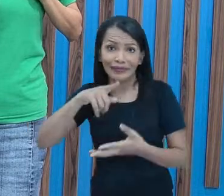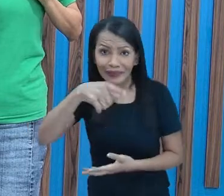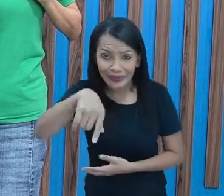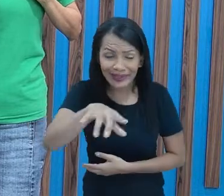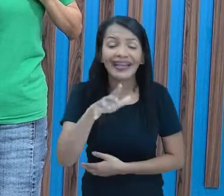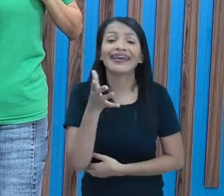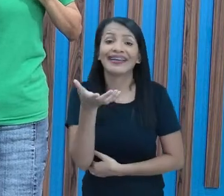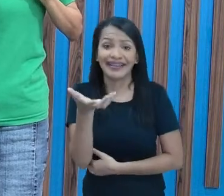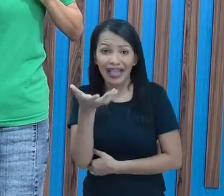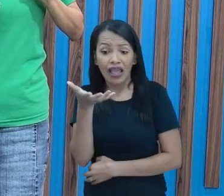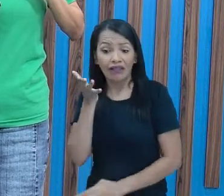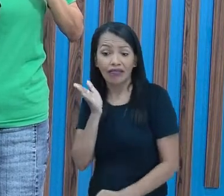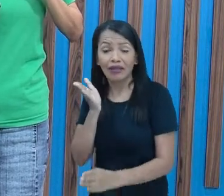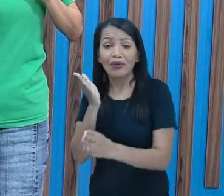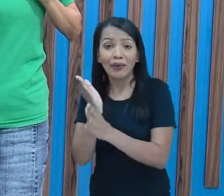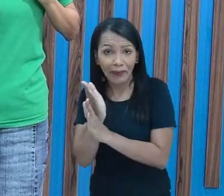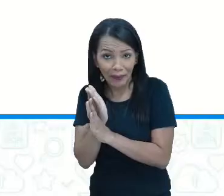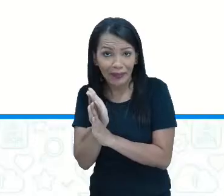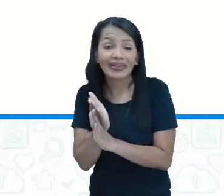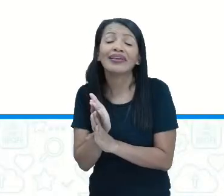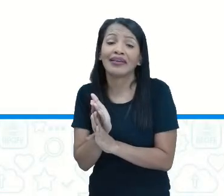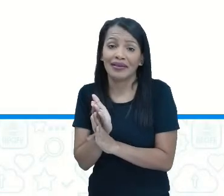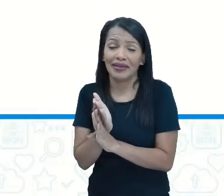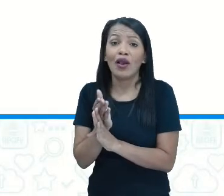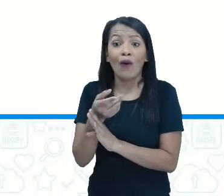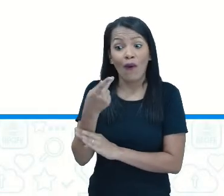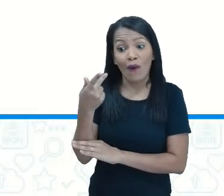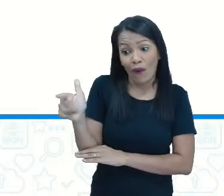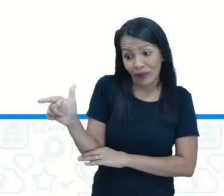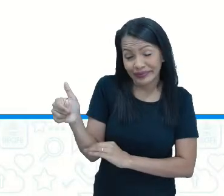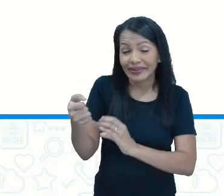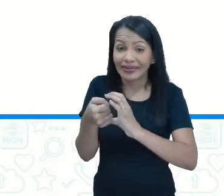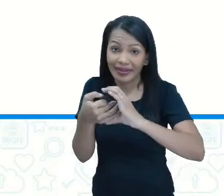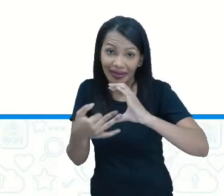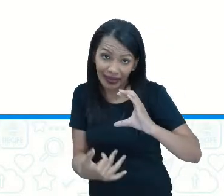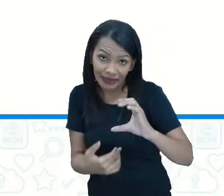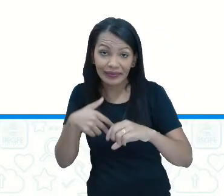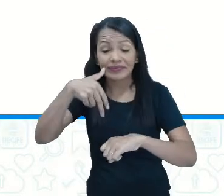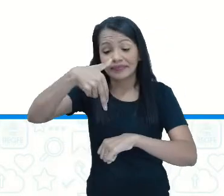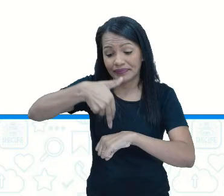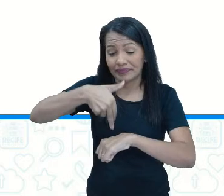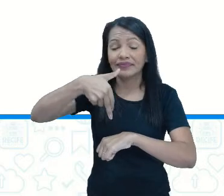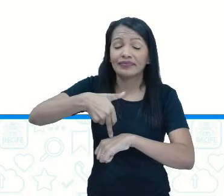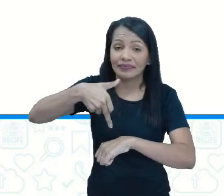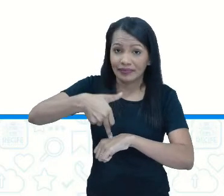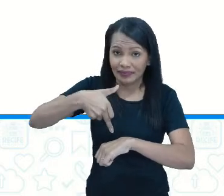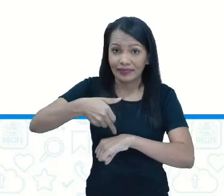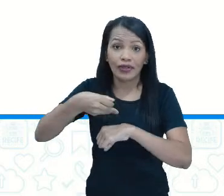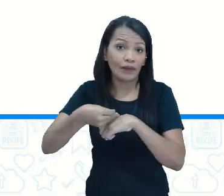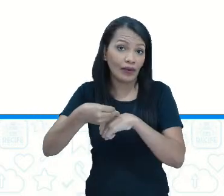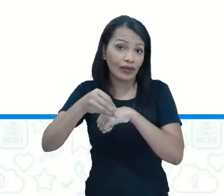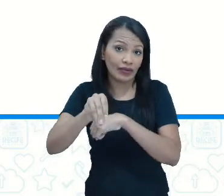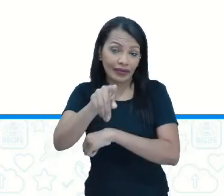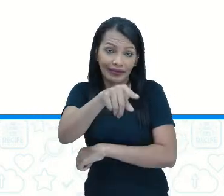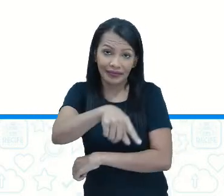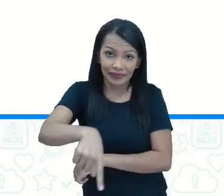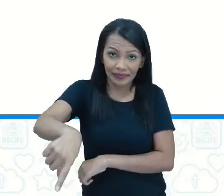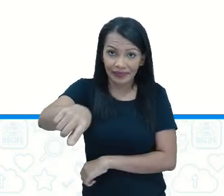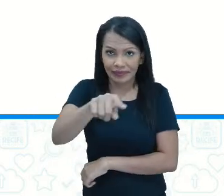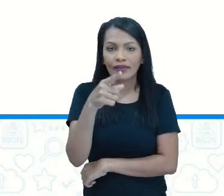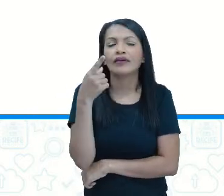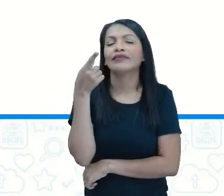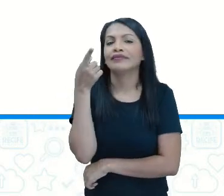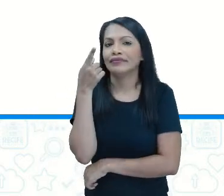quiser descobrir mais sobre o Saci, a gente tem essa indicação do Saci Pererê, não é? Que